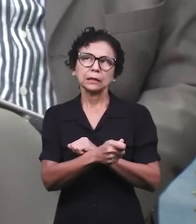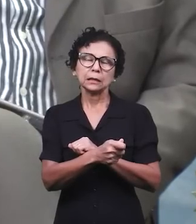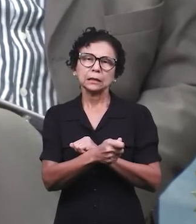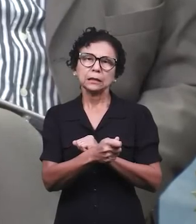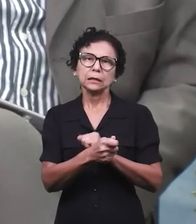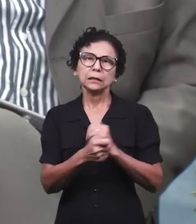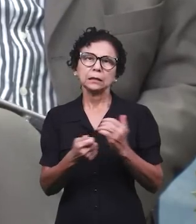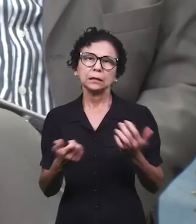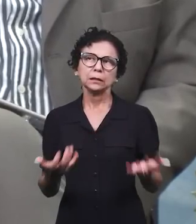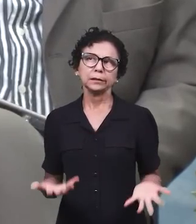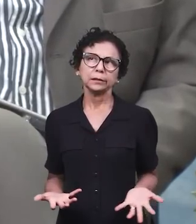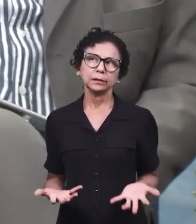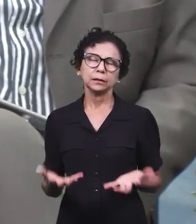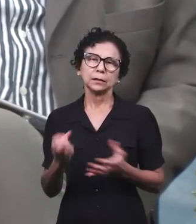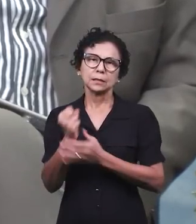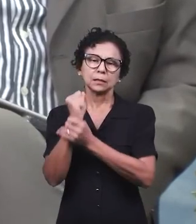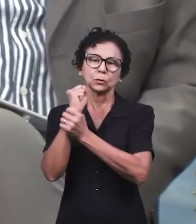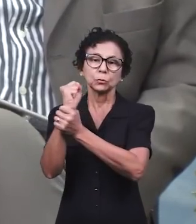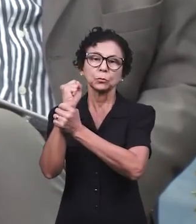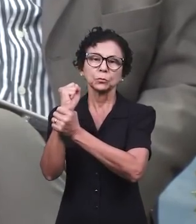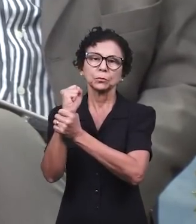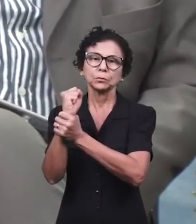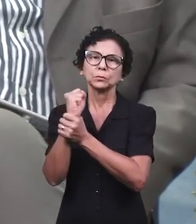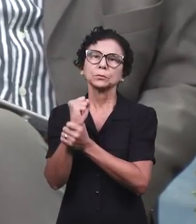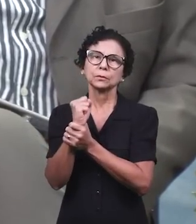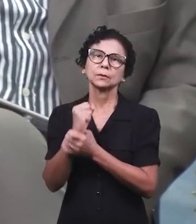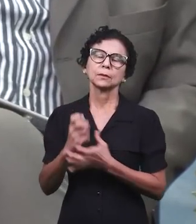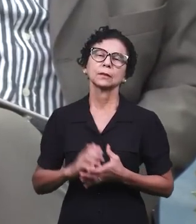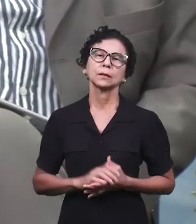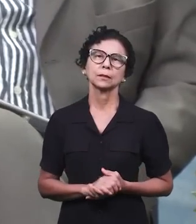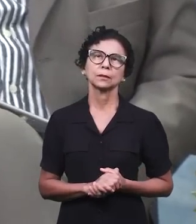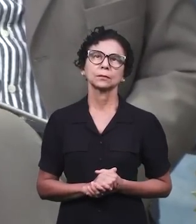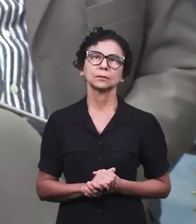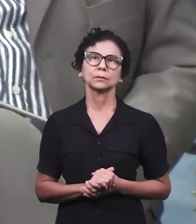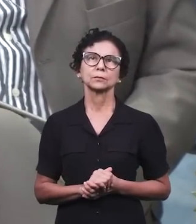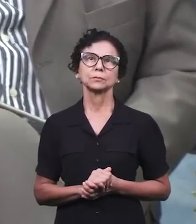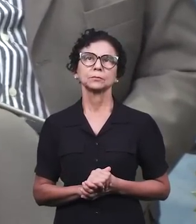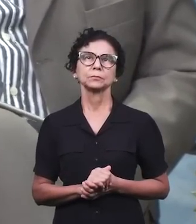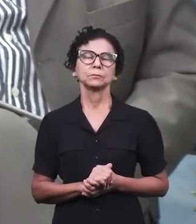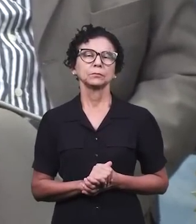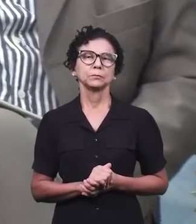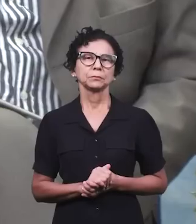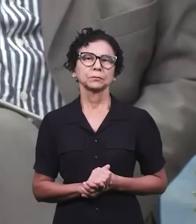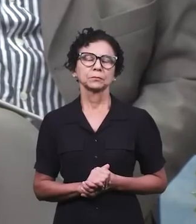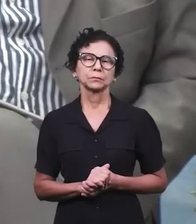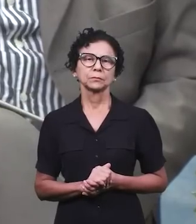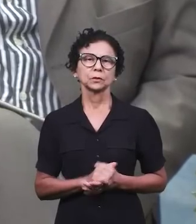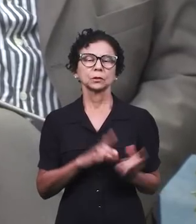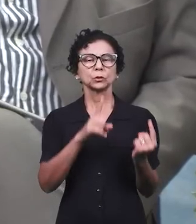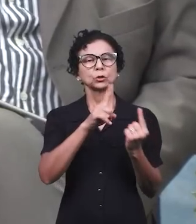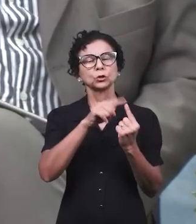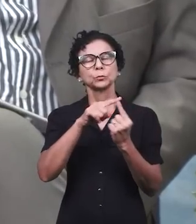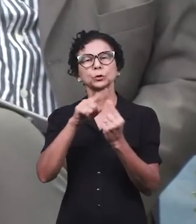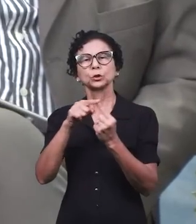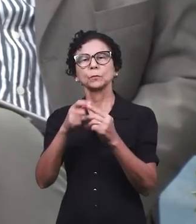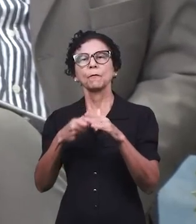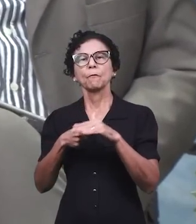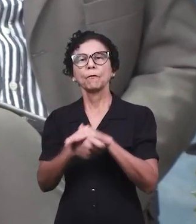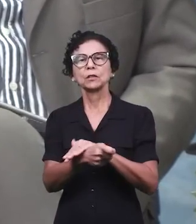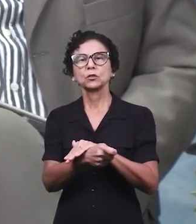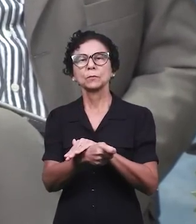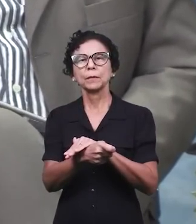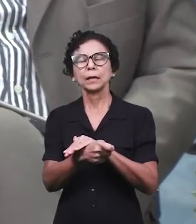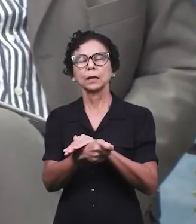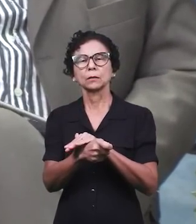num investimento que aí, né, dentro da pergunta é isso, qual tipo de investimento, e não